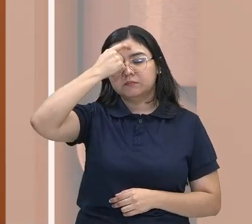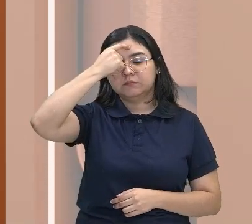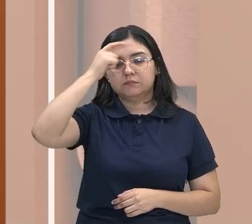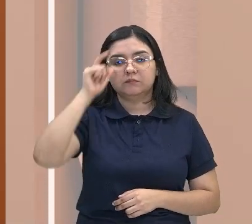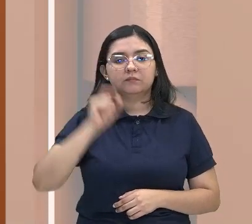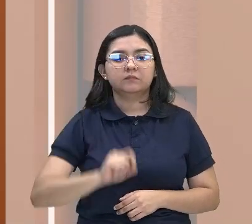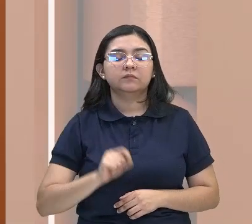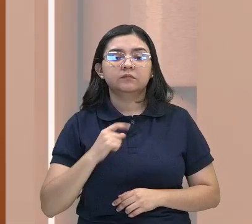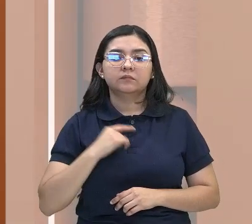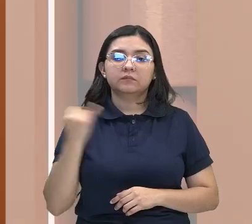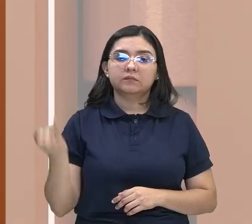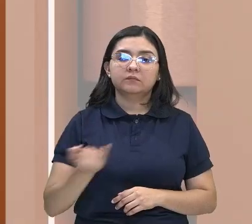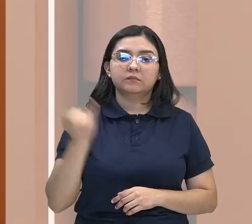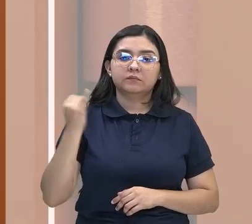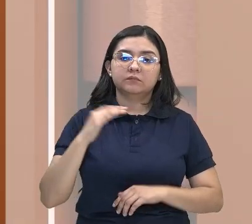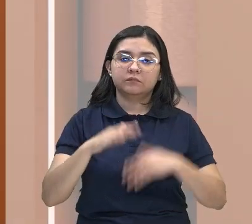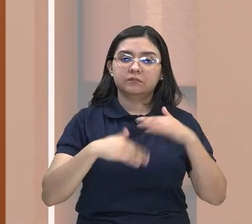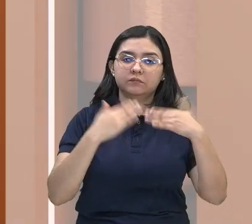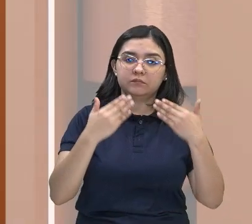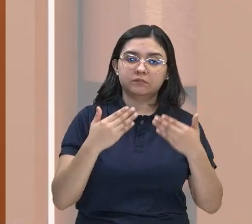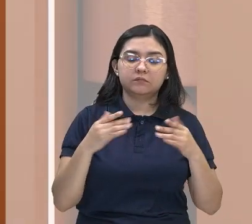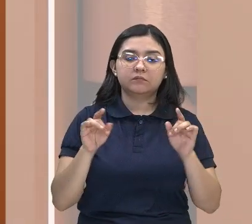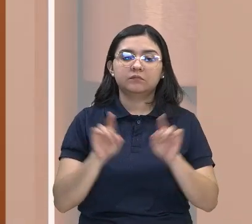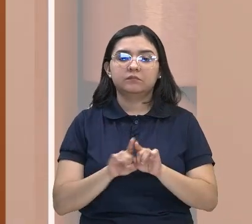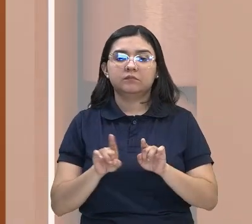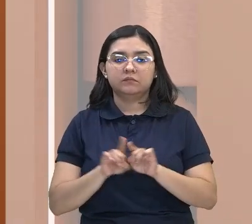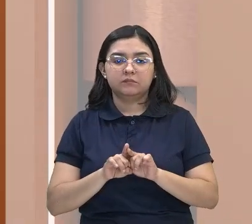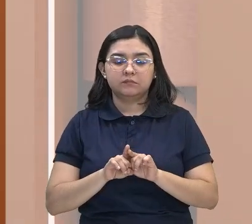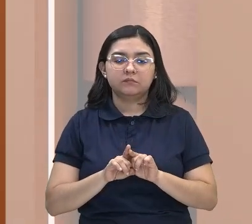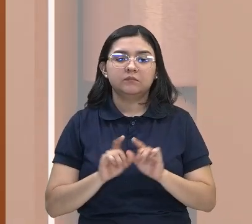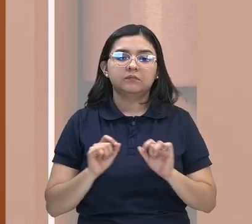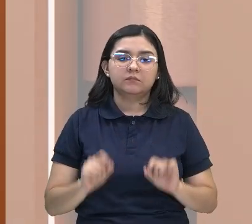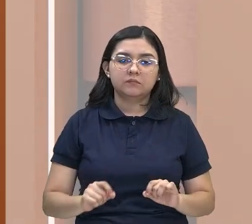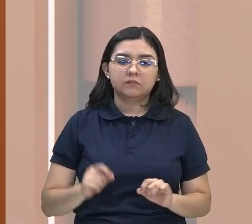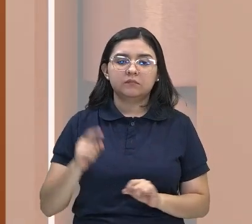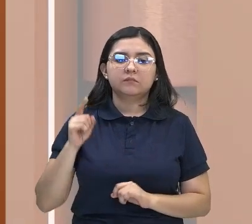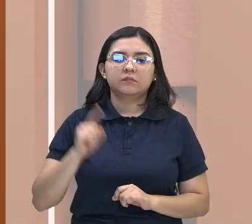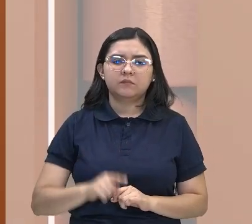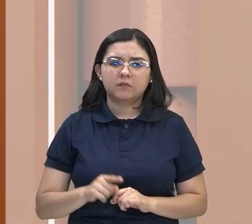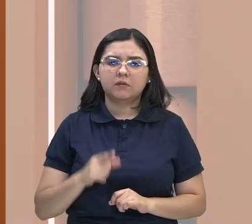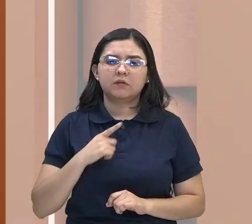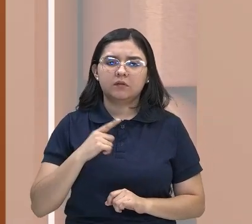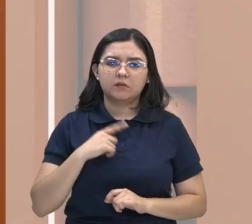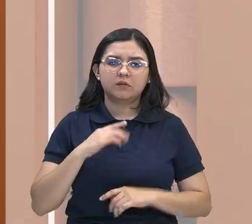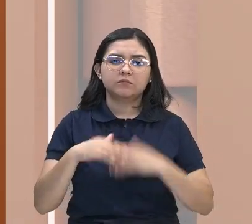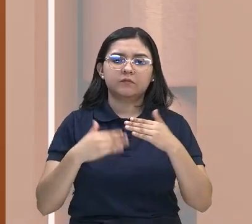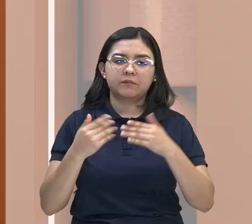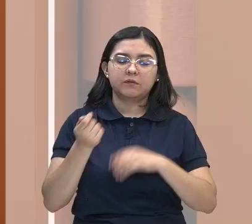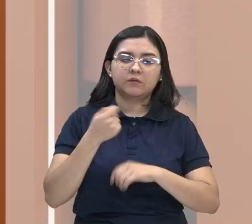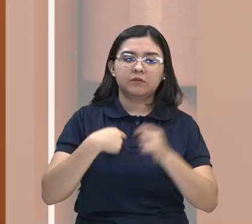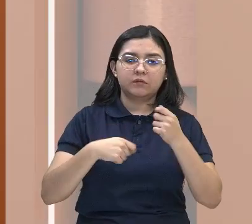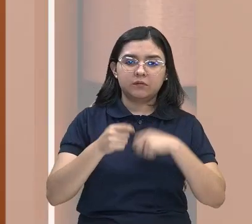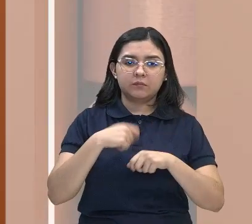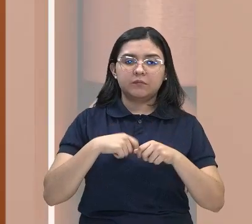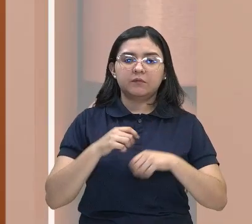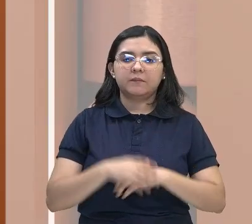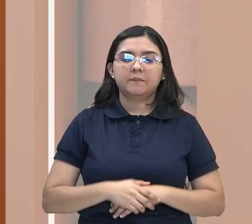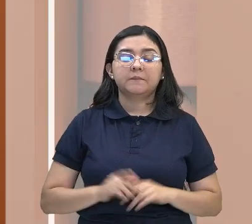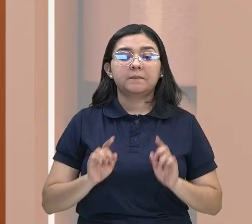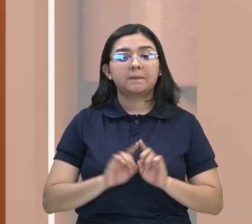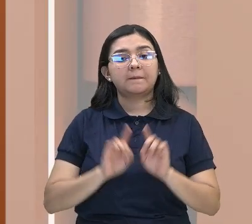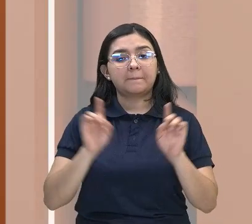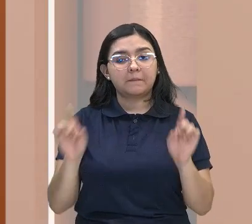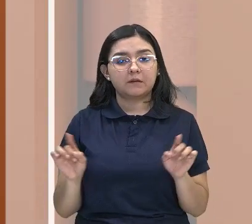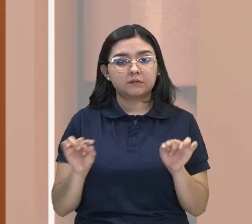que é importante desenvolver, sim, é importante ter crescimento econômico, sim,